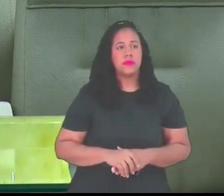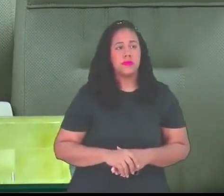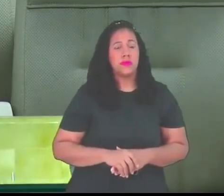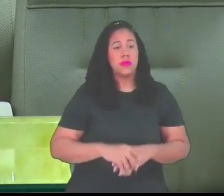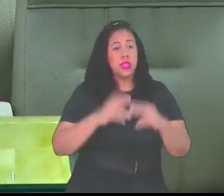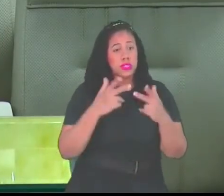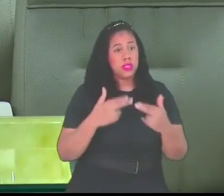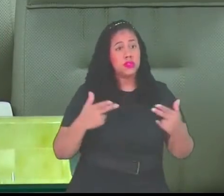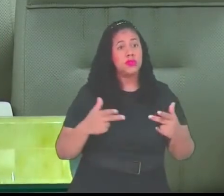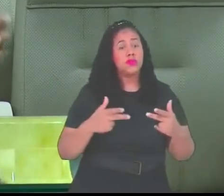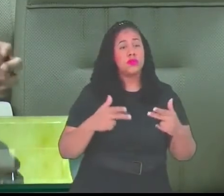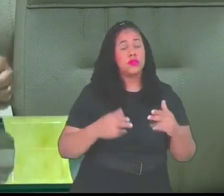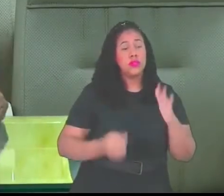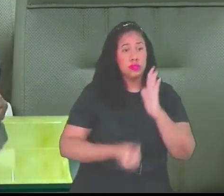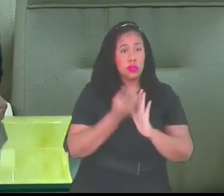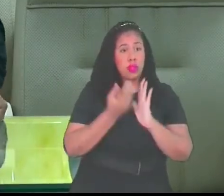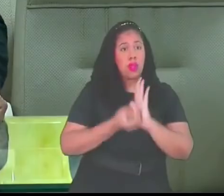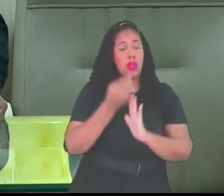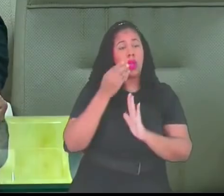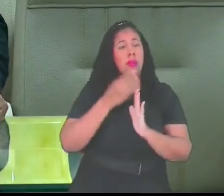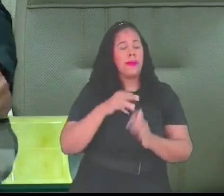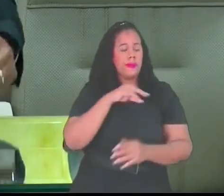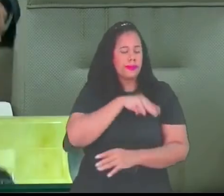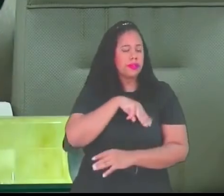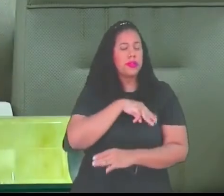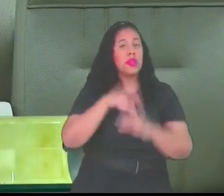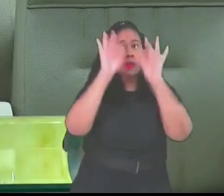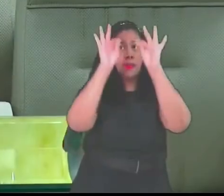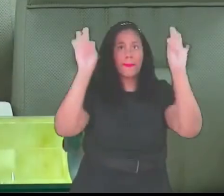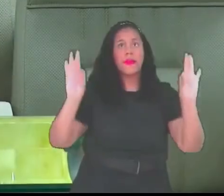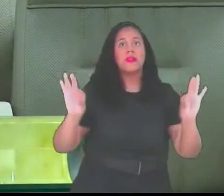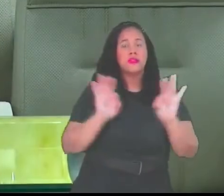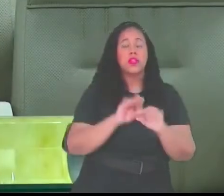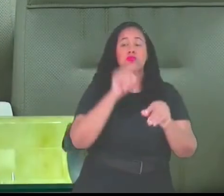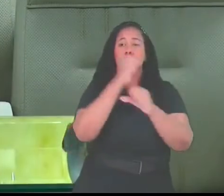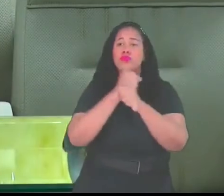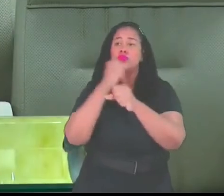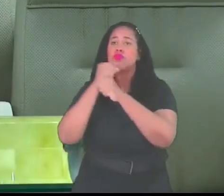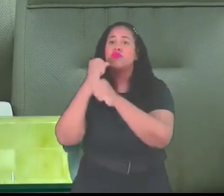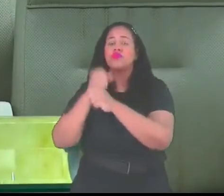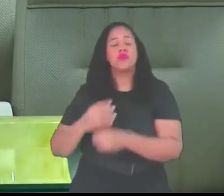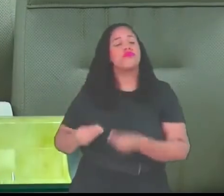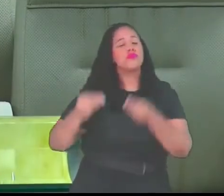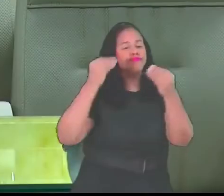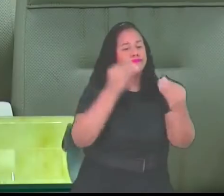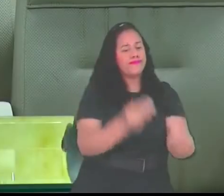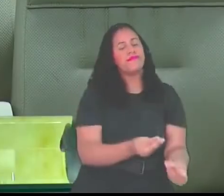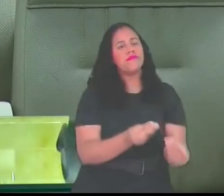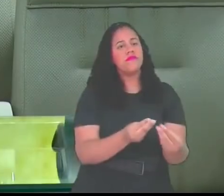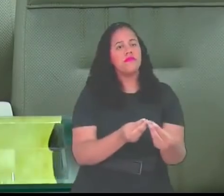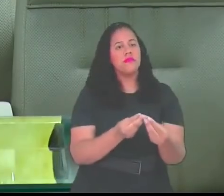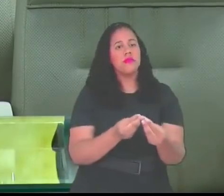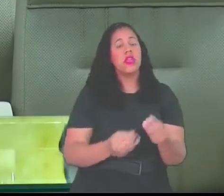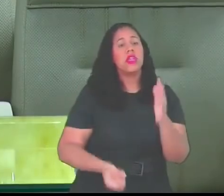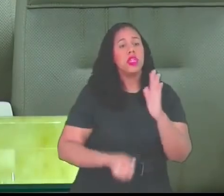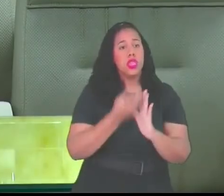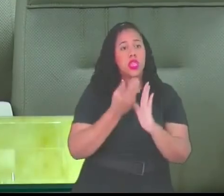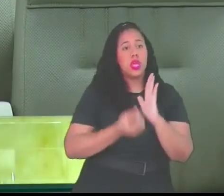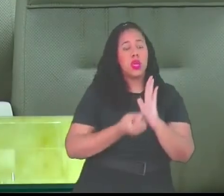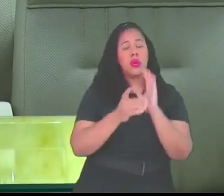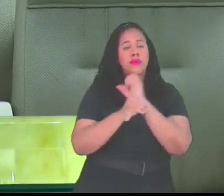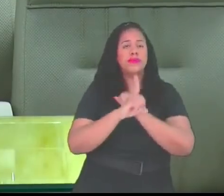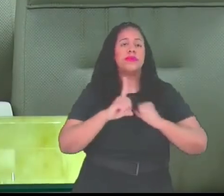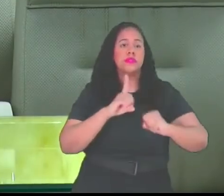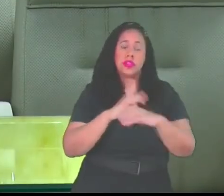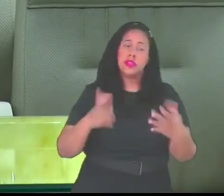tem com a igreja, com a obra missionária, os projetos de construção, dos investimentos, da obra social.